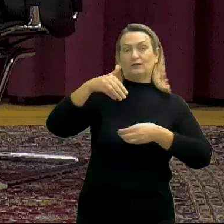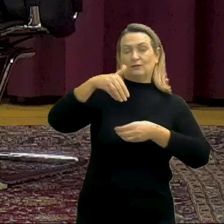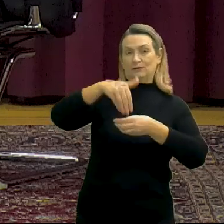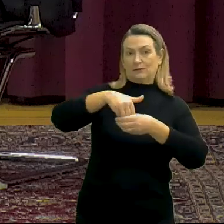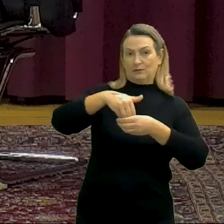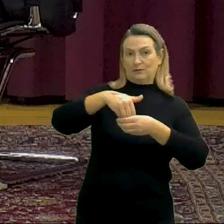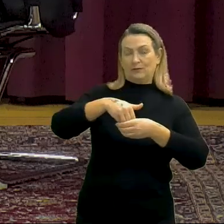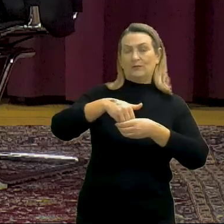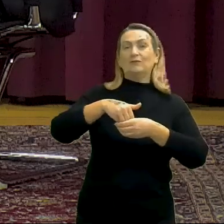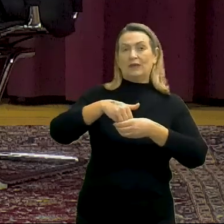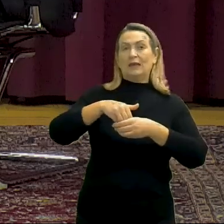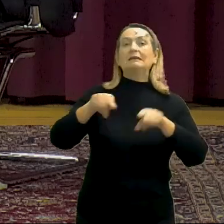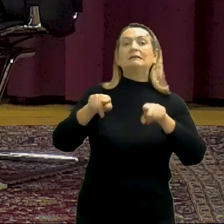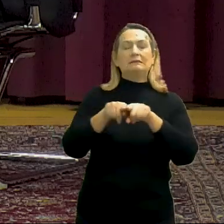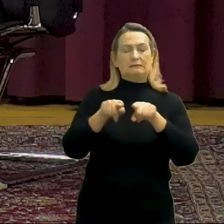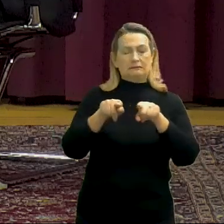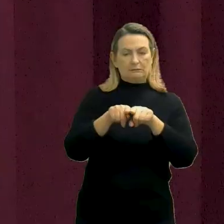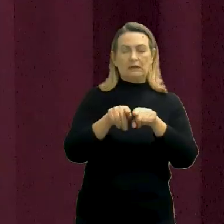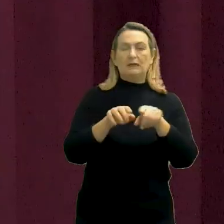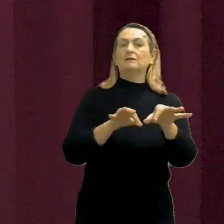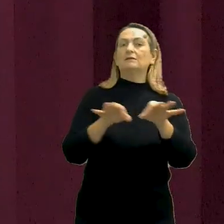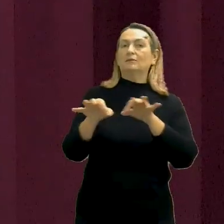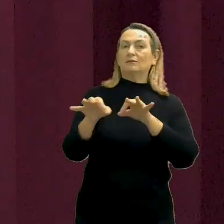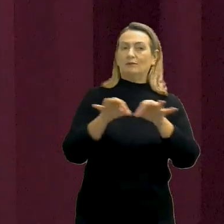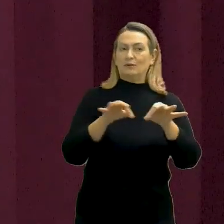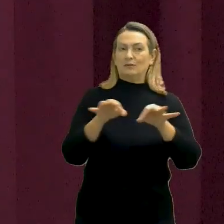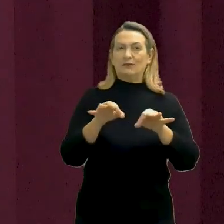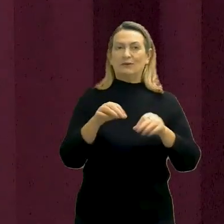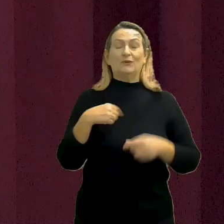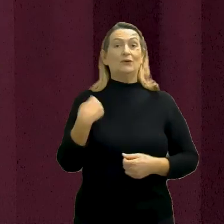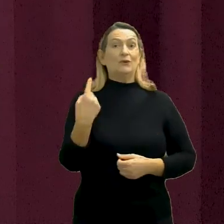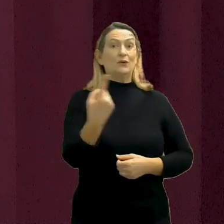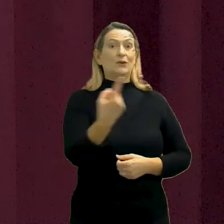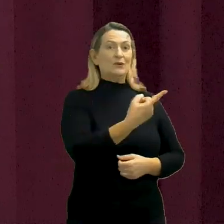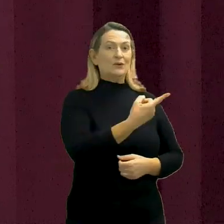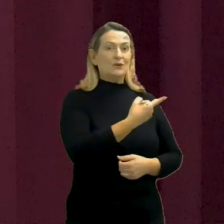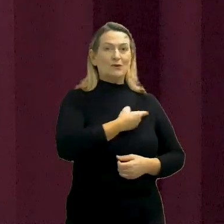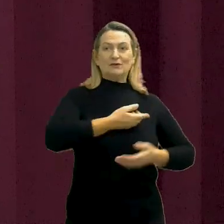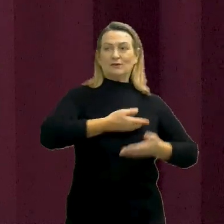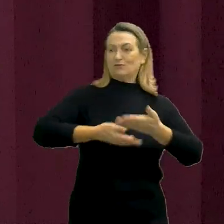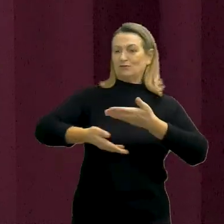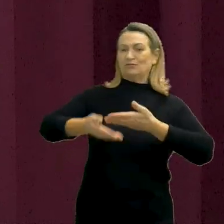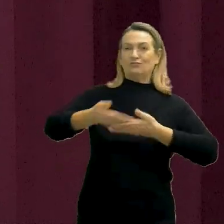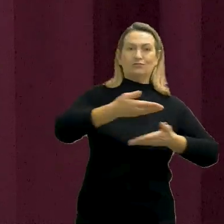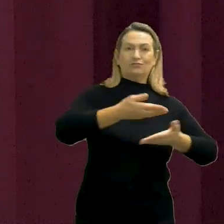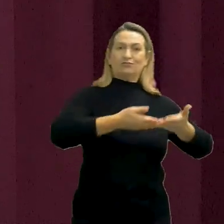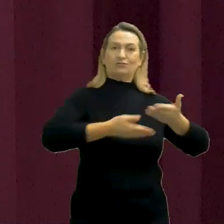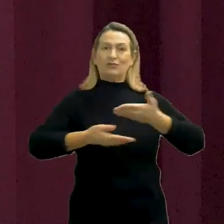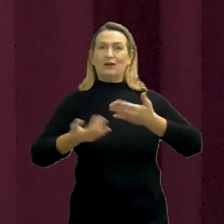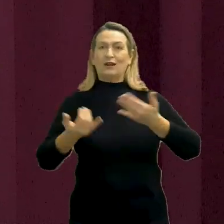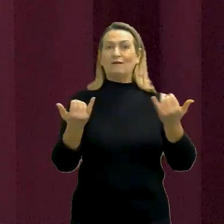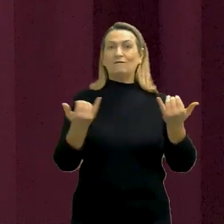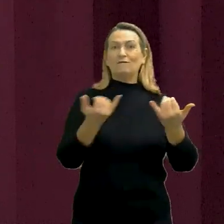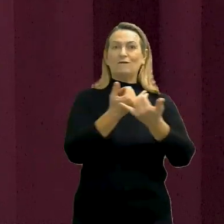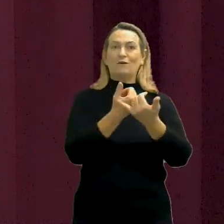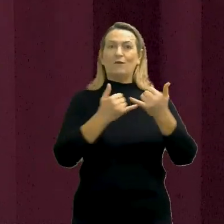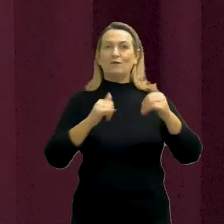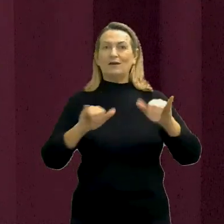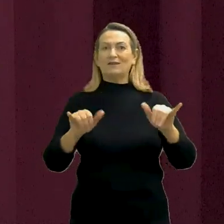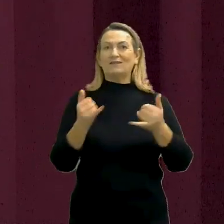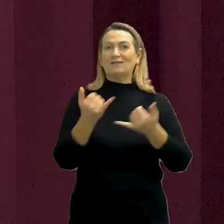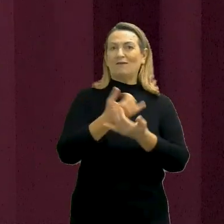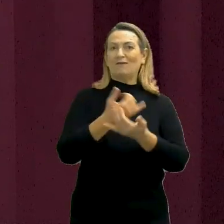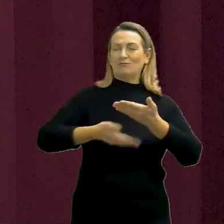coordenação também se preparou e nós fizemos uma troca de informações inclusive o curso de todo